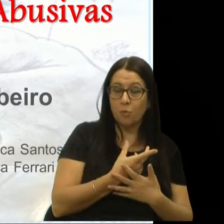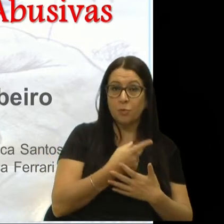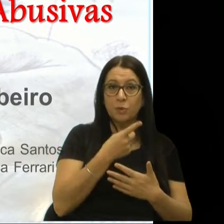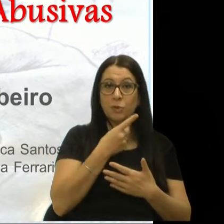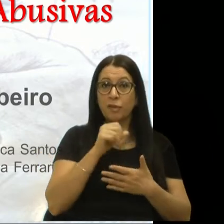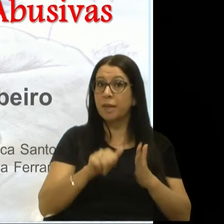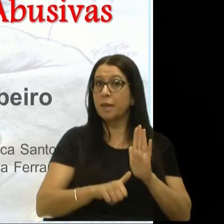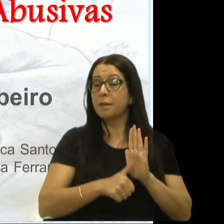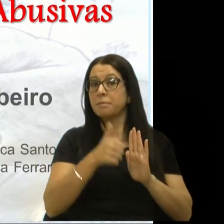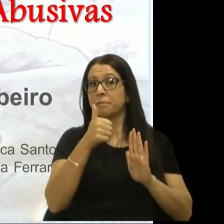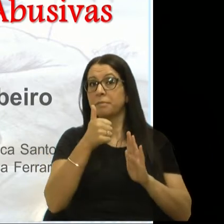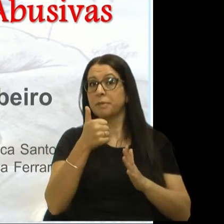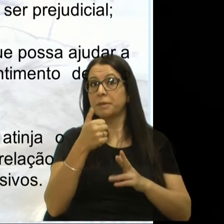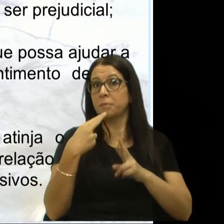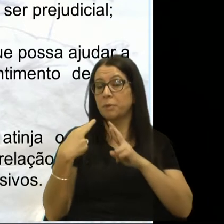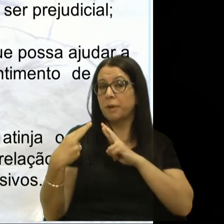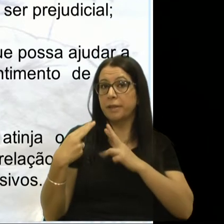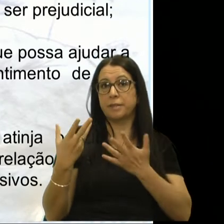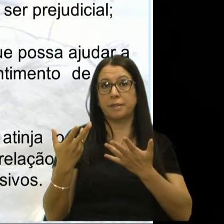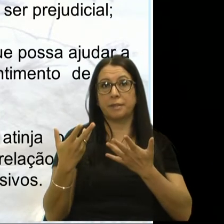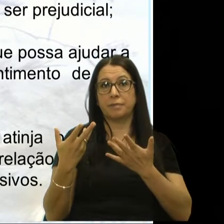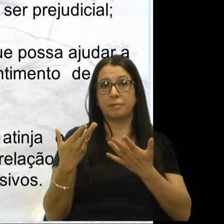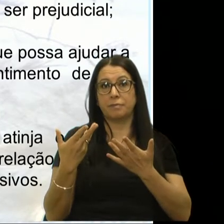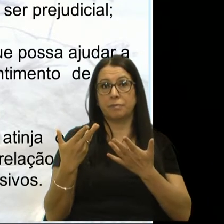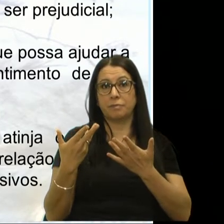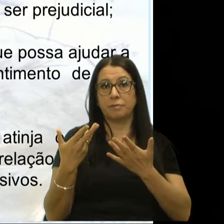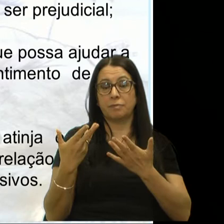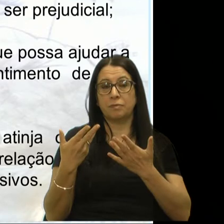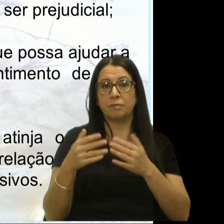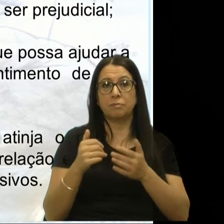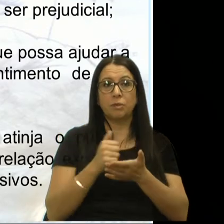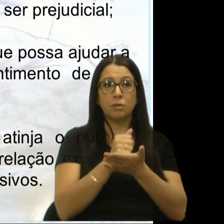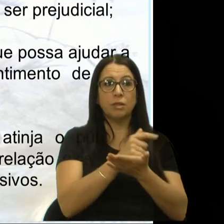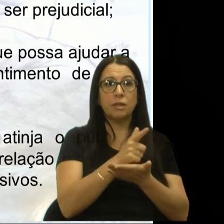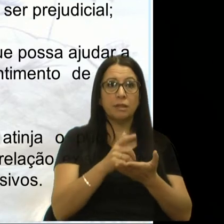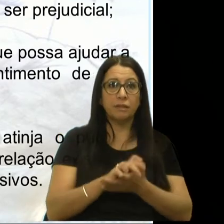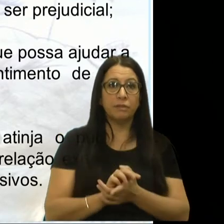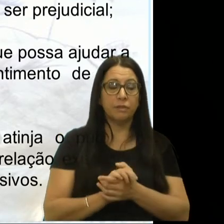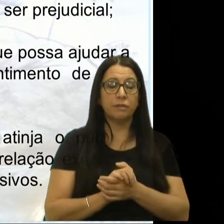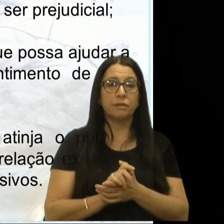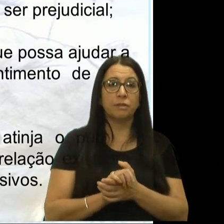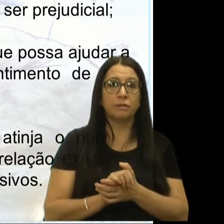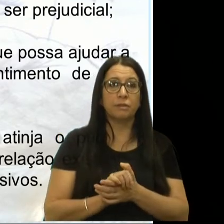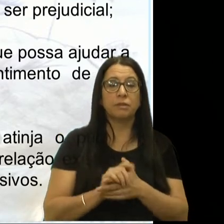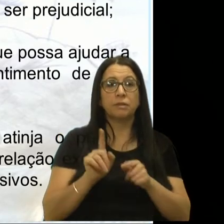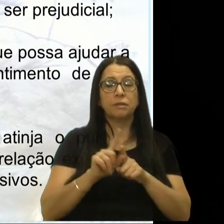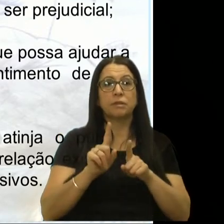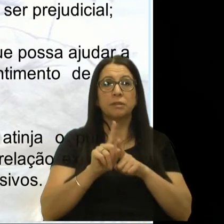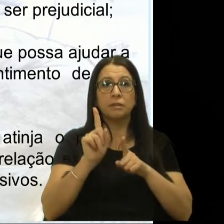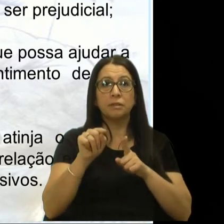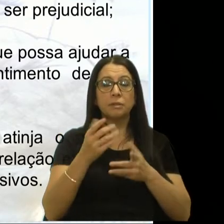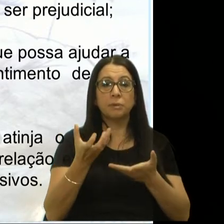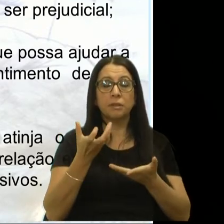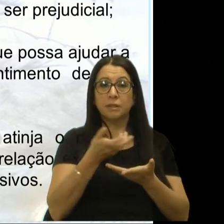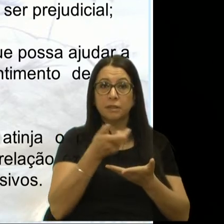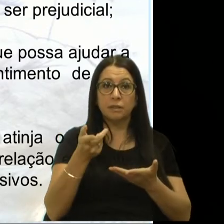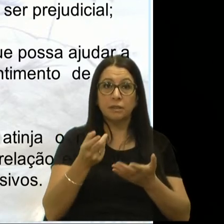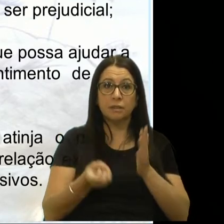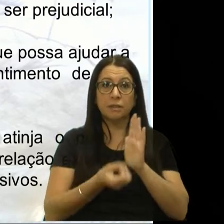vai melhorar a relação, que é uma corda de apoio. Também queremos